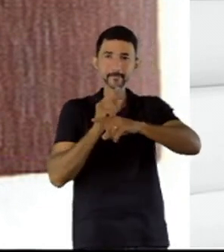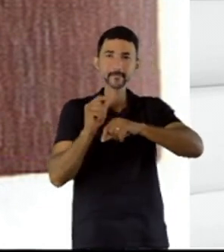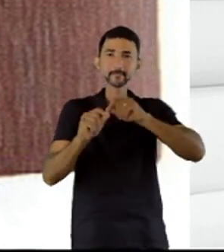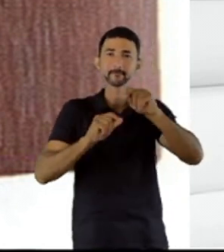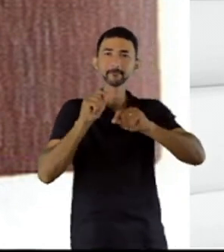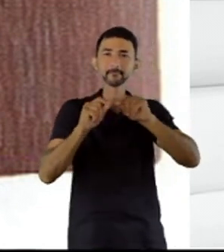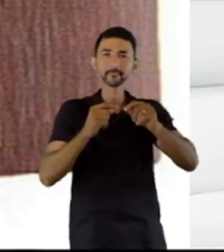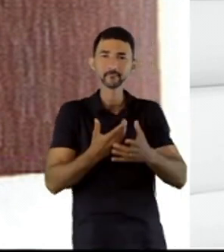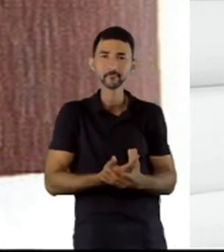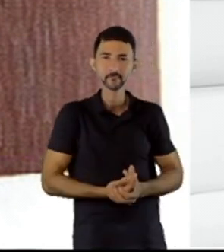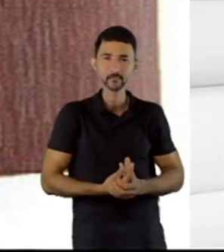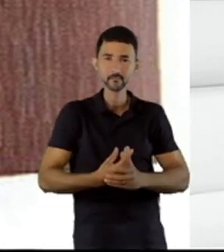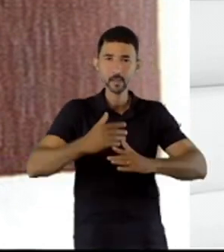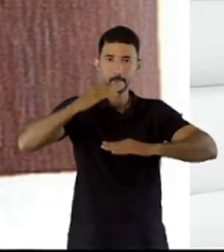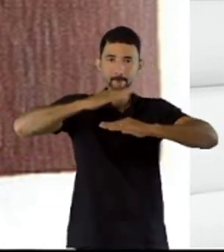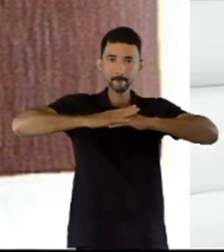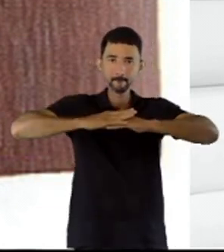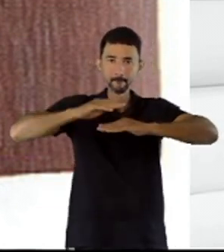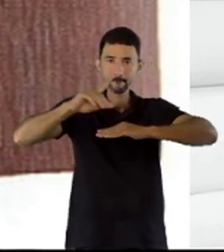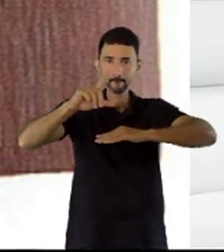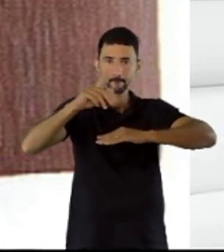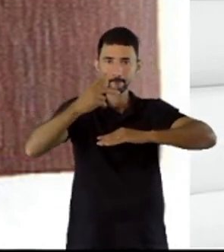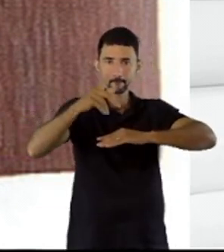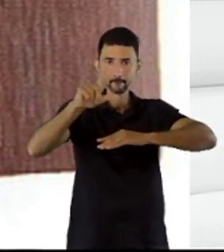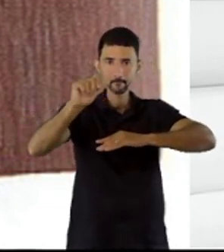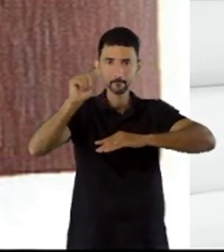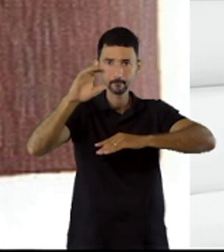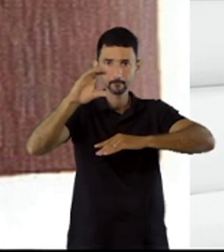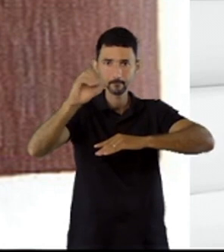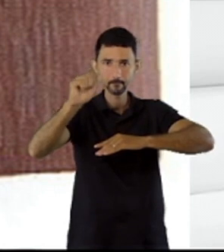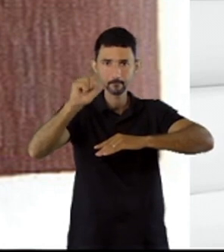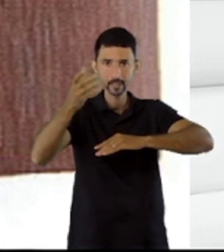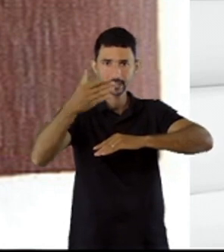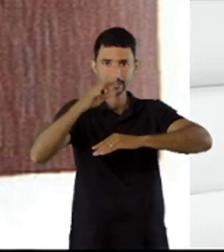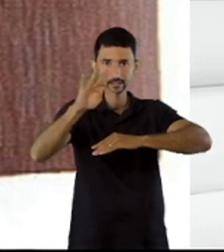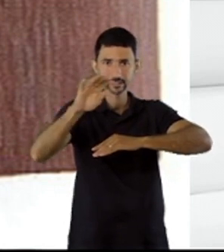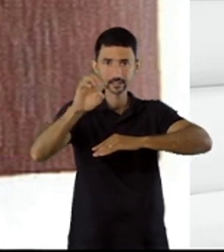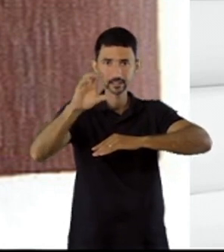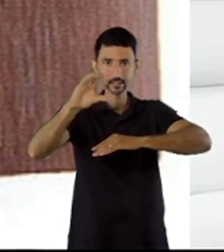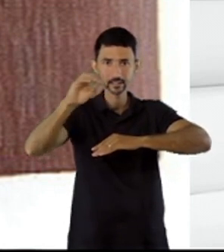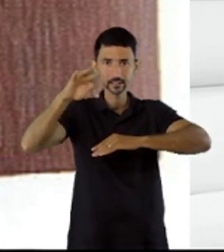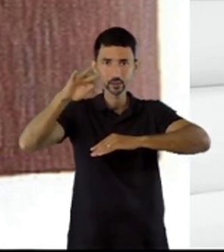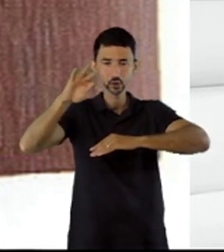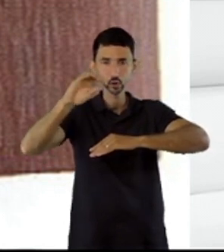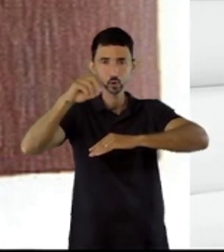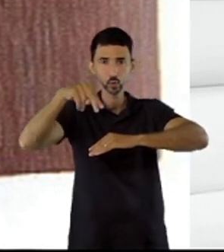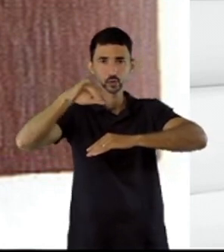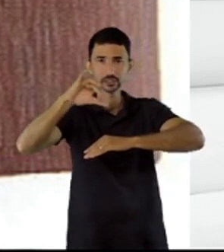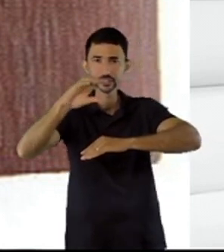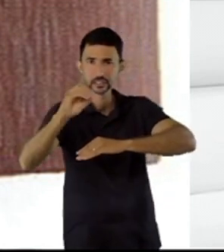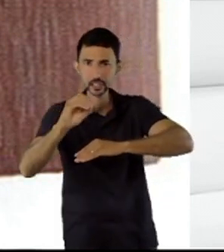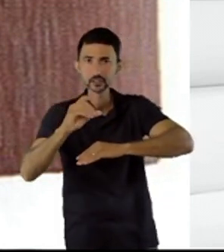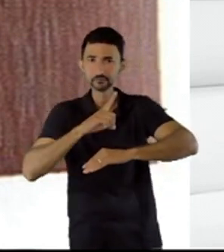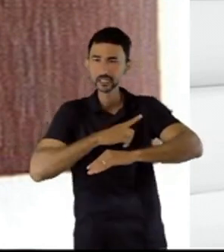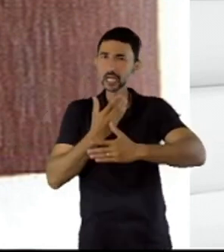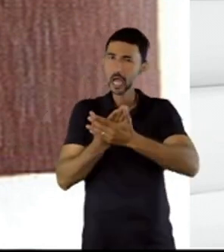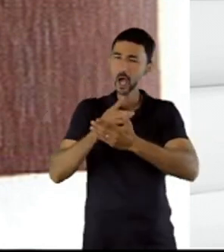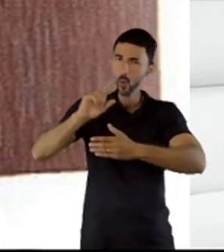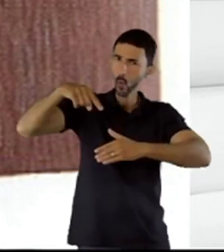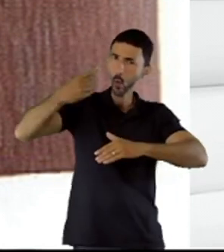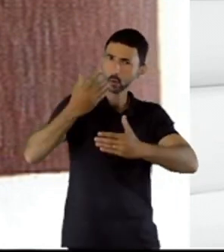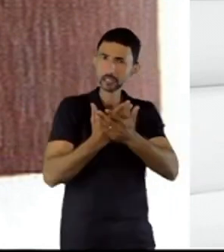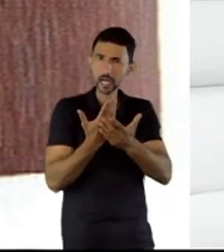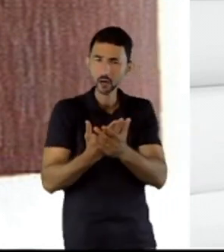o que a gente vai chamar de placas tectônicas, né? A gente vai ter uma aula, né, especificamente para isso, para